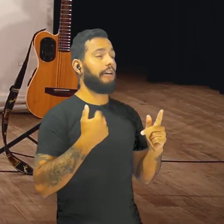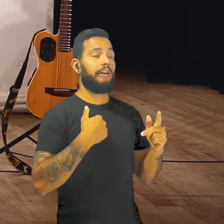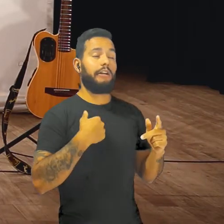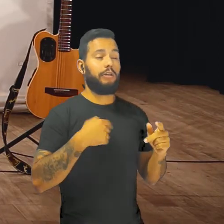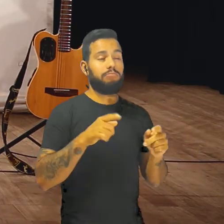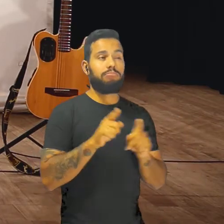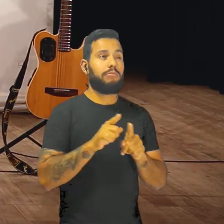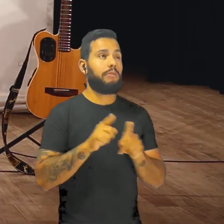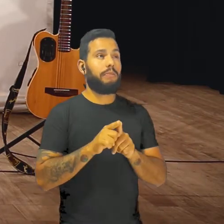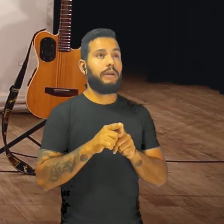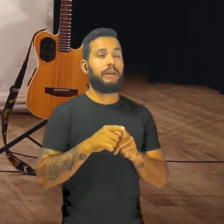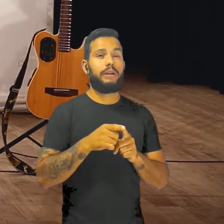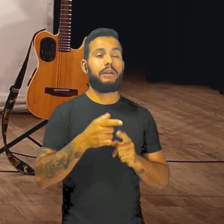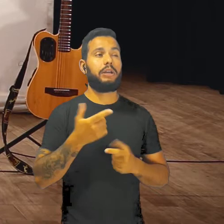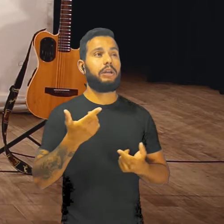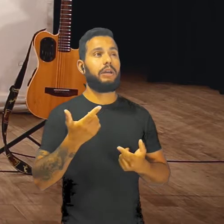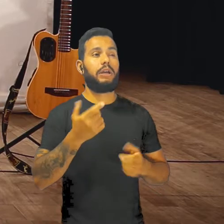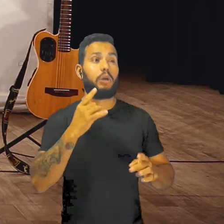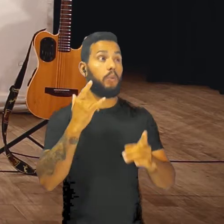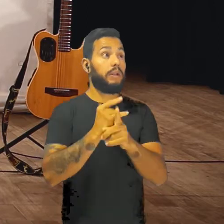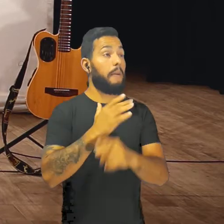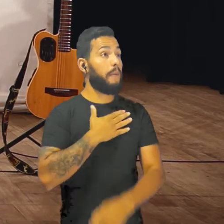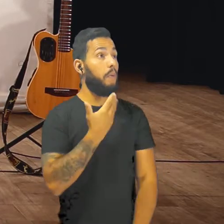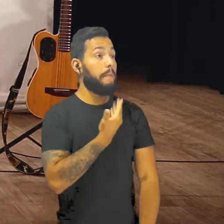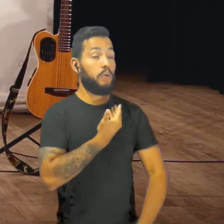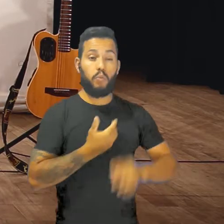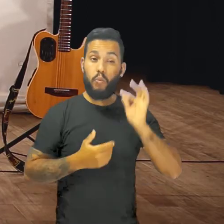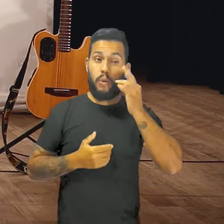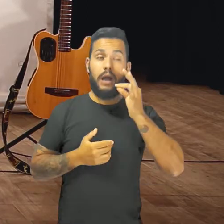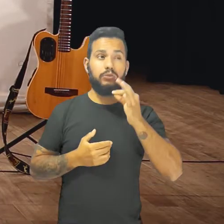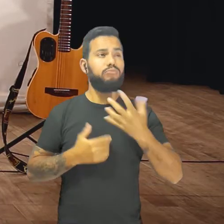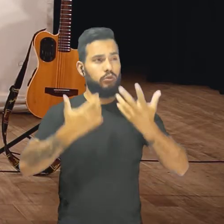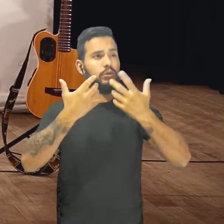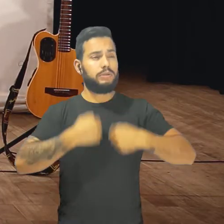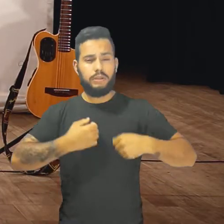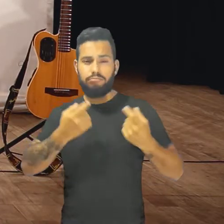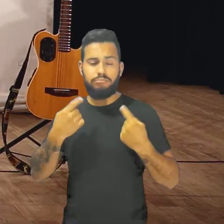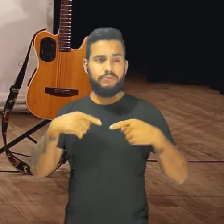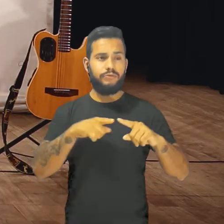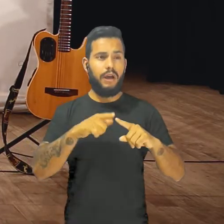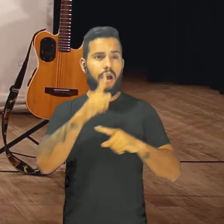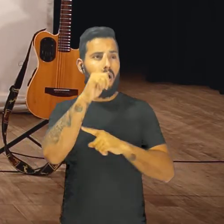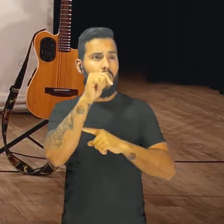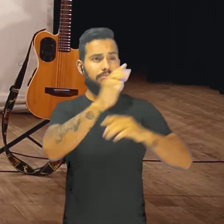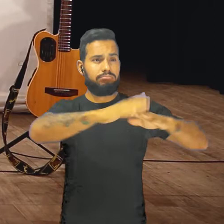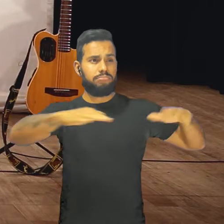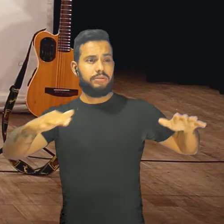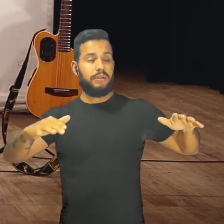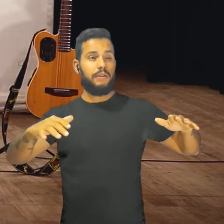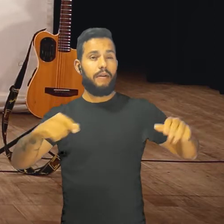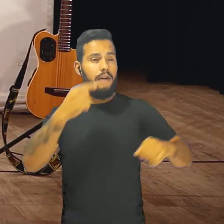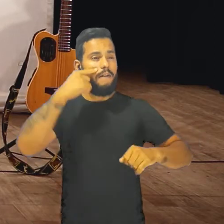chuveiro, mas para reencontrar o meu amigo, o rato, eu enfrentarei estas águas. Vamos ao plano, içamos